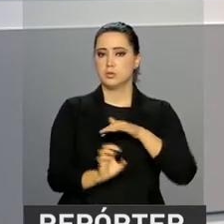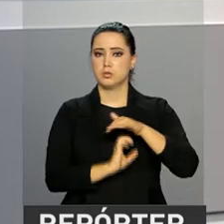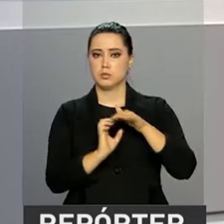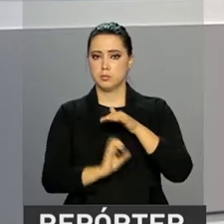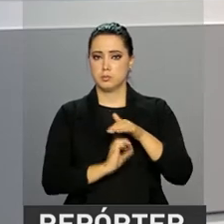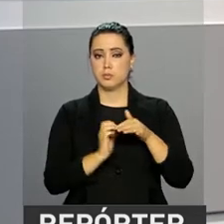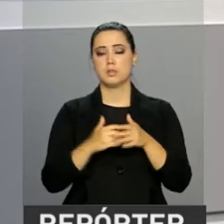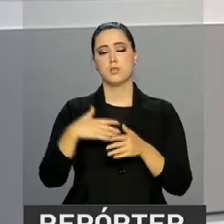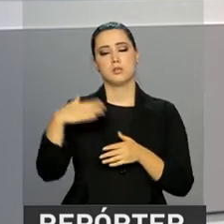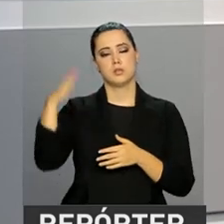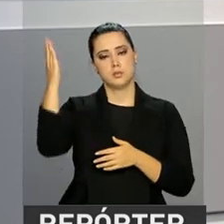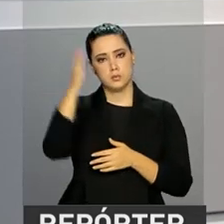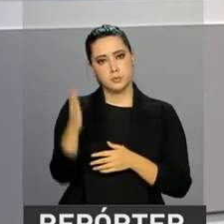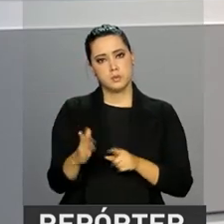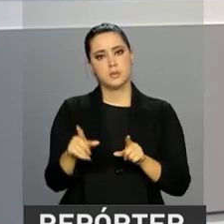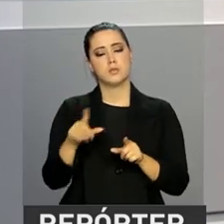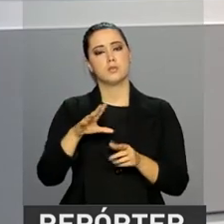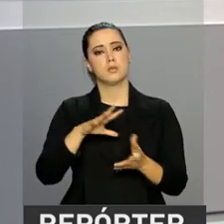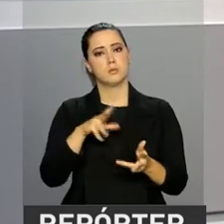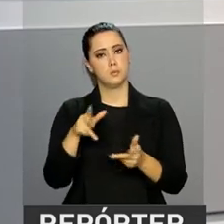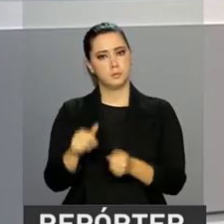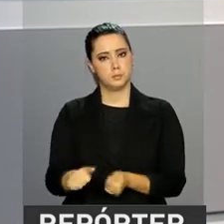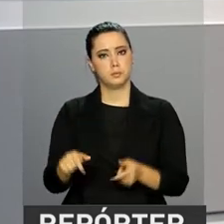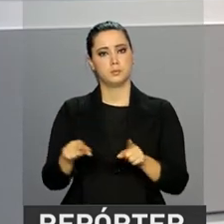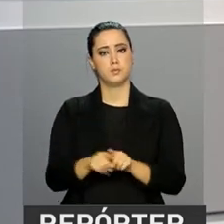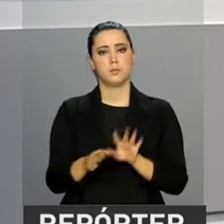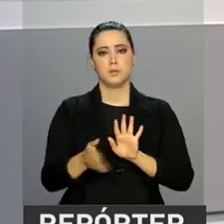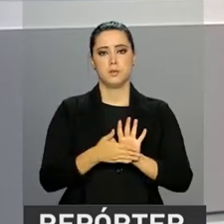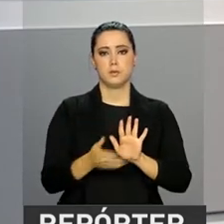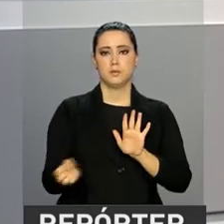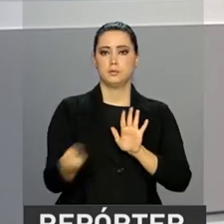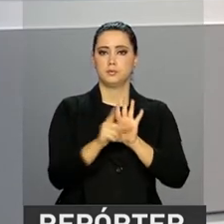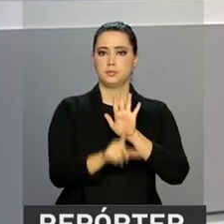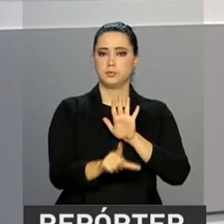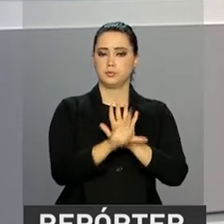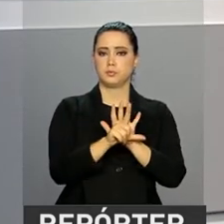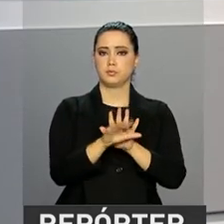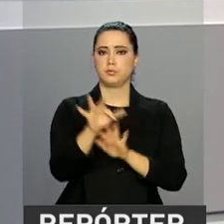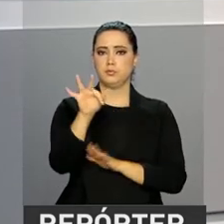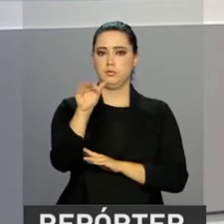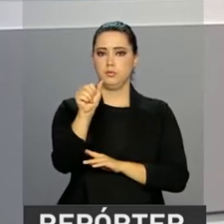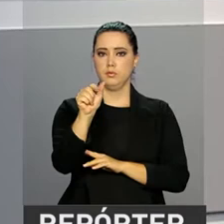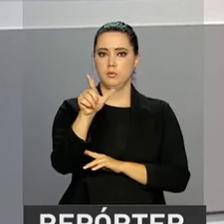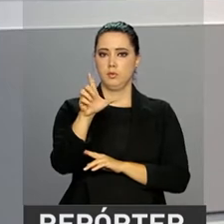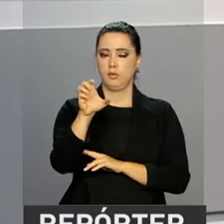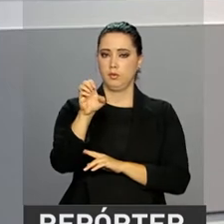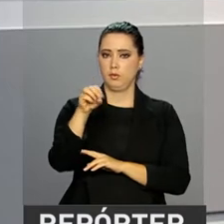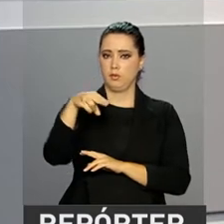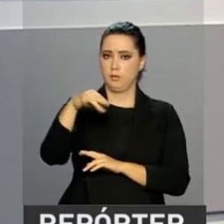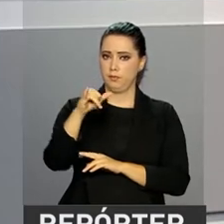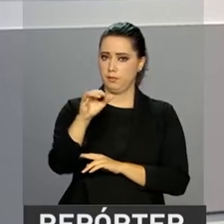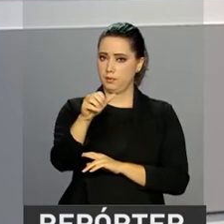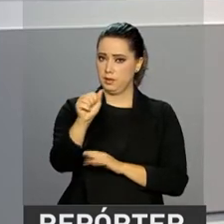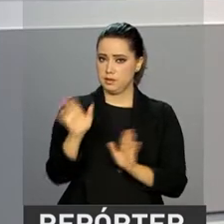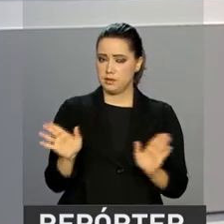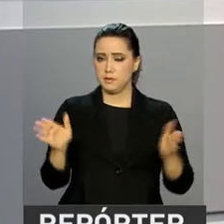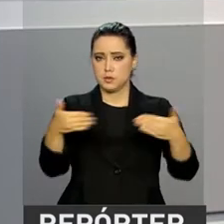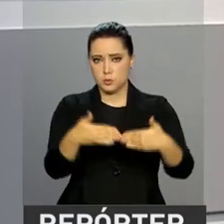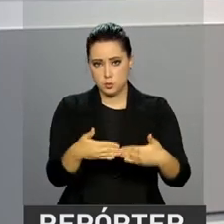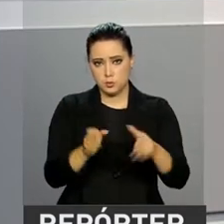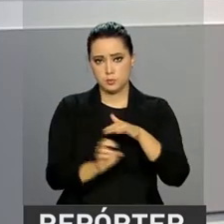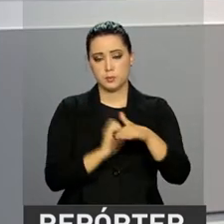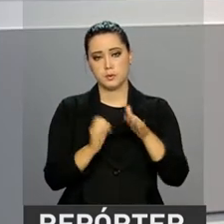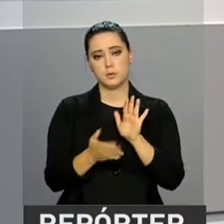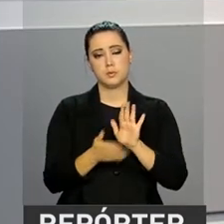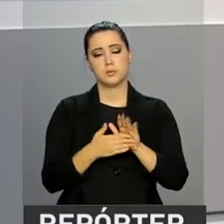empresas nacionais e transnacionais. Essa é a proposta da nova lei de falências em debate no governo e que deve ser apresentada ao Congresso